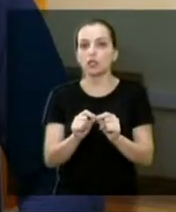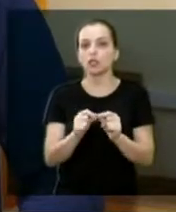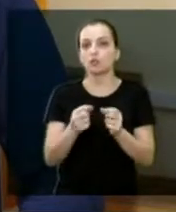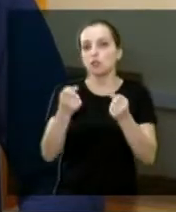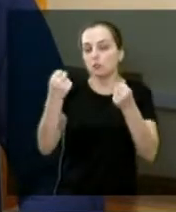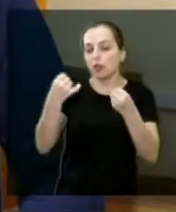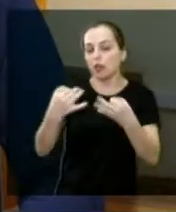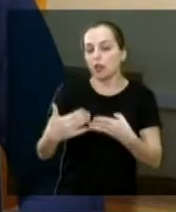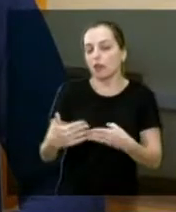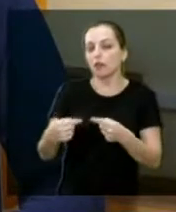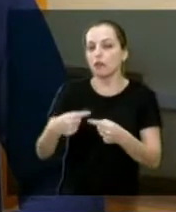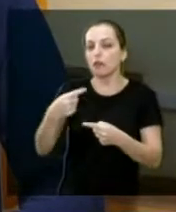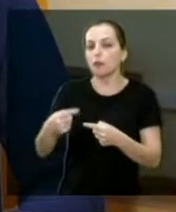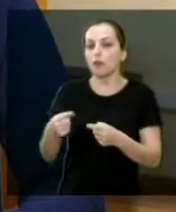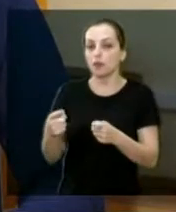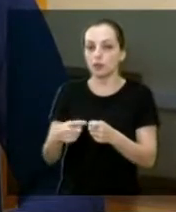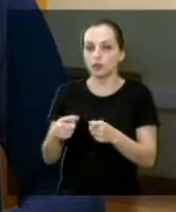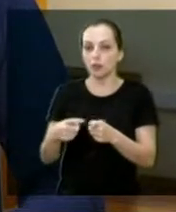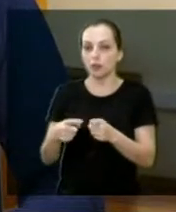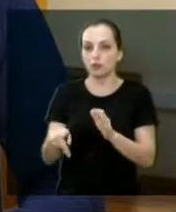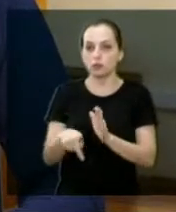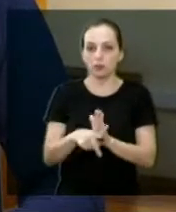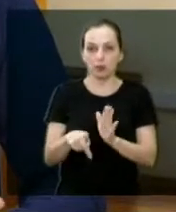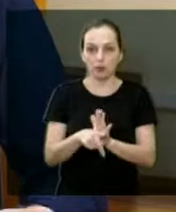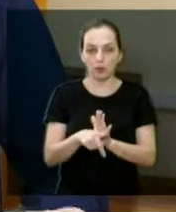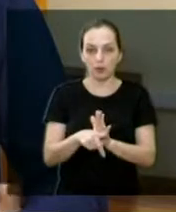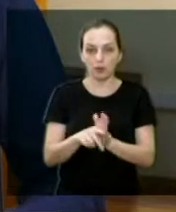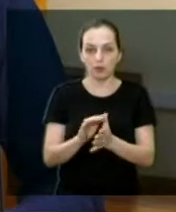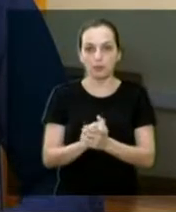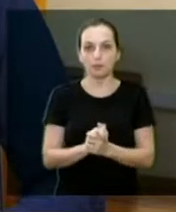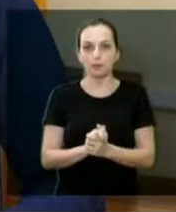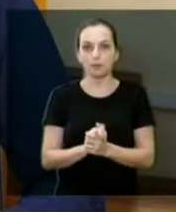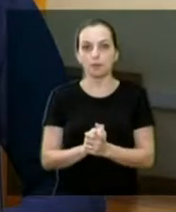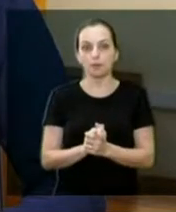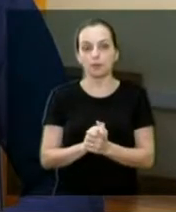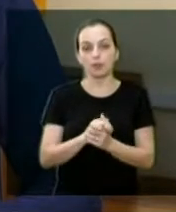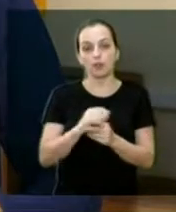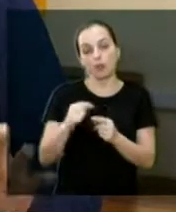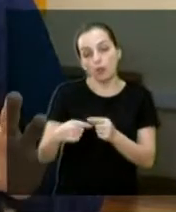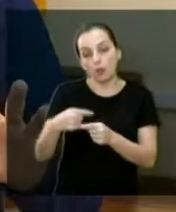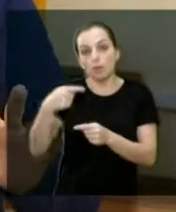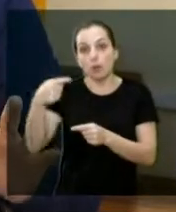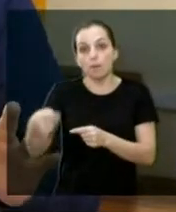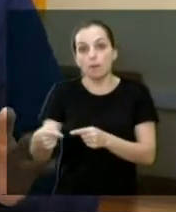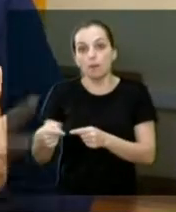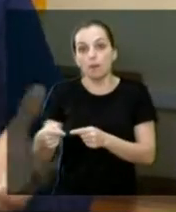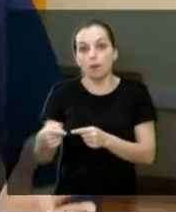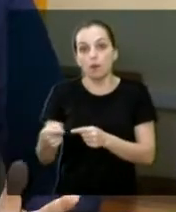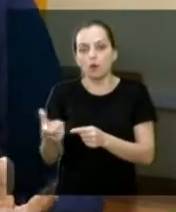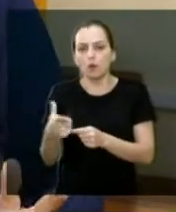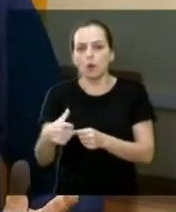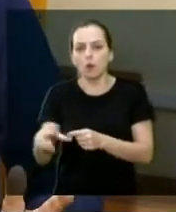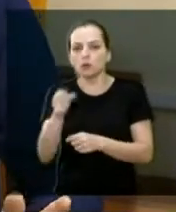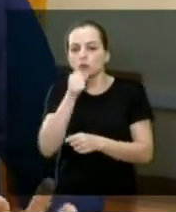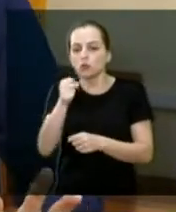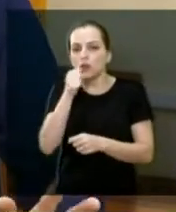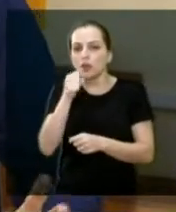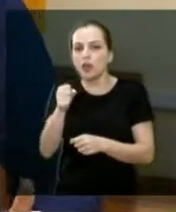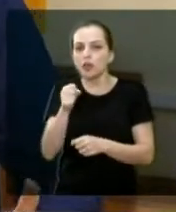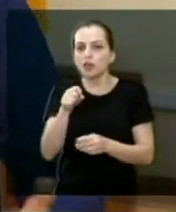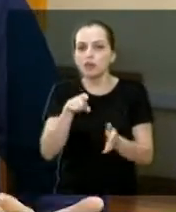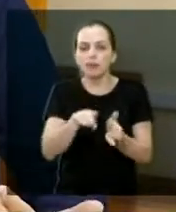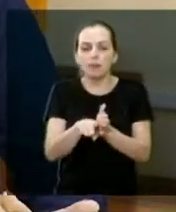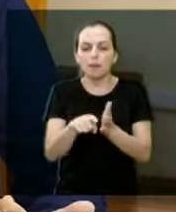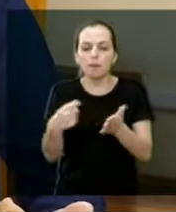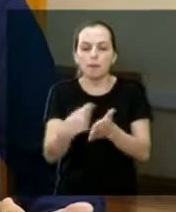falando desse doutor. Do lado de lá, o Ademar, que era o cara que recebia as matérias, ele falou, para, quem que é? Eu falei, doutor, espera um pouquinho